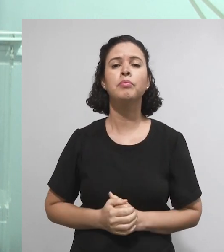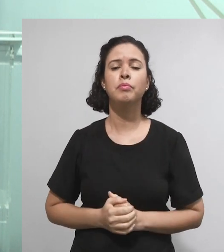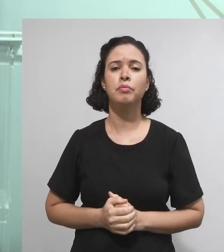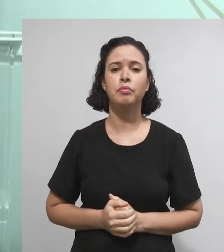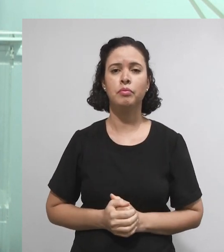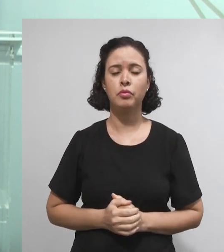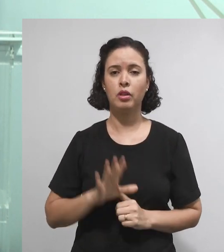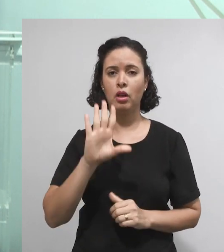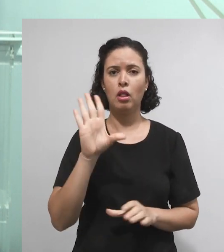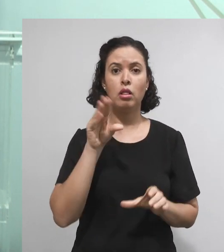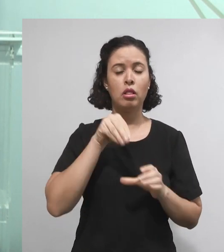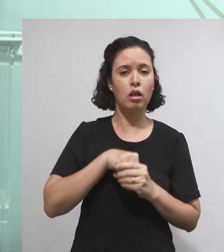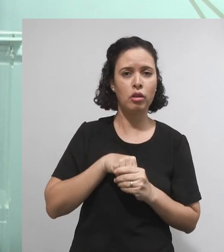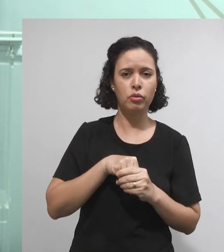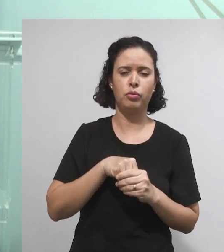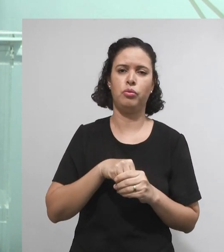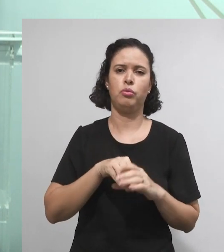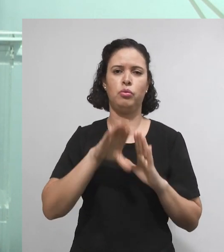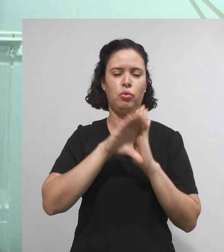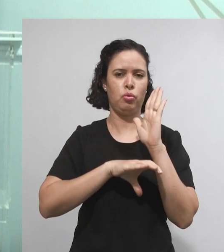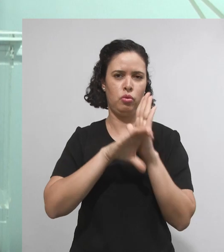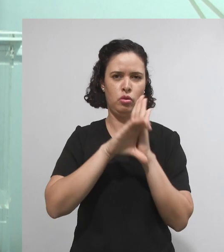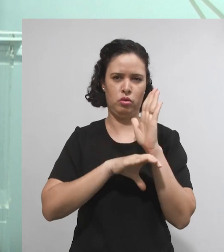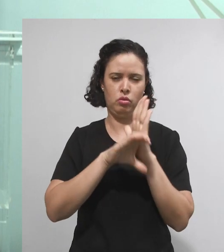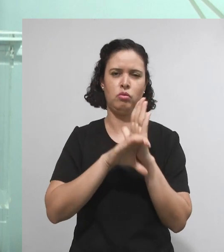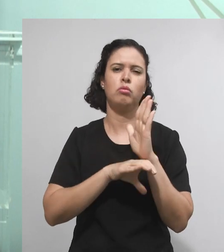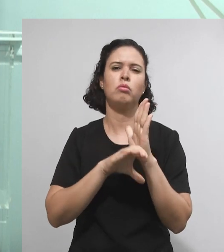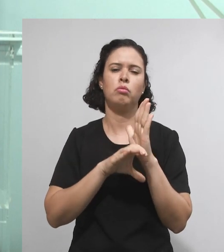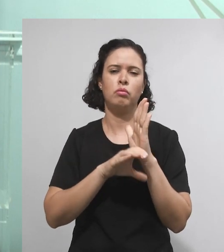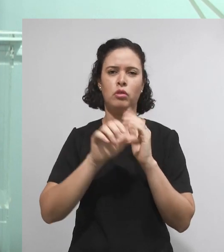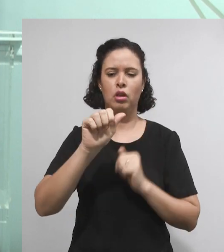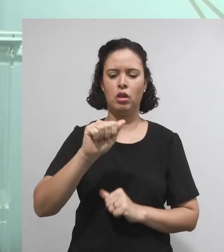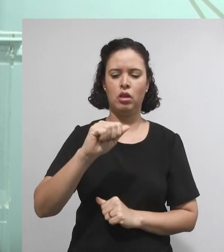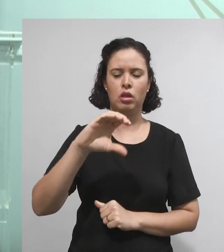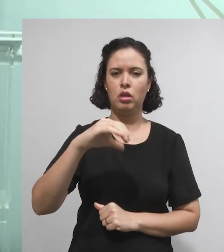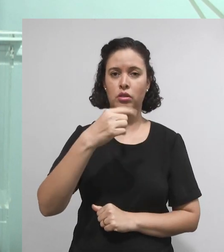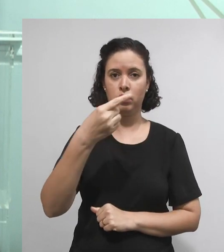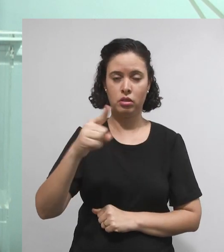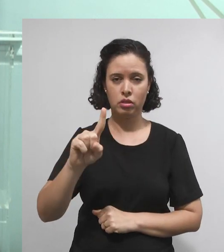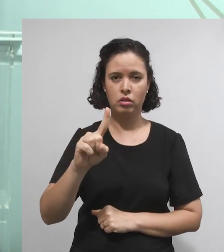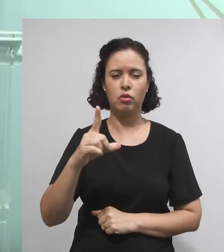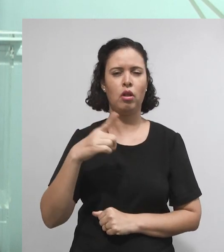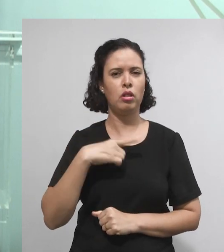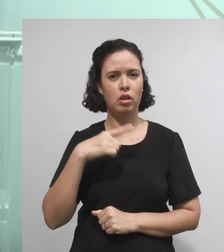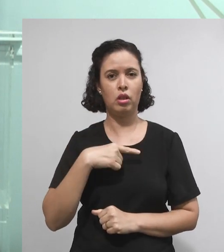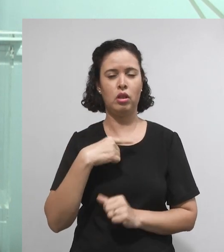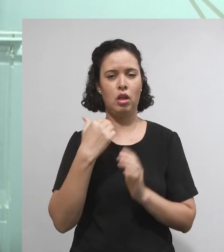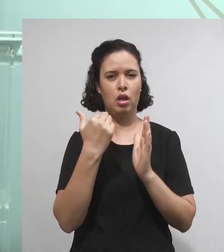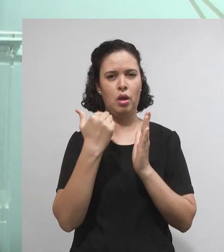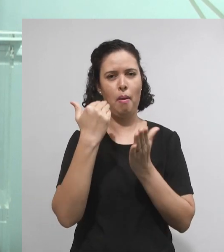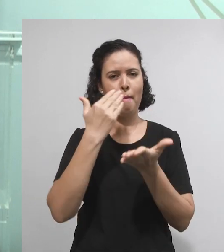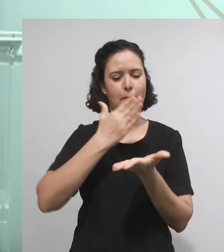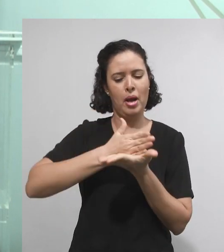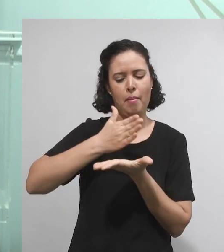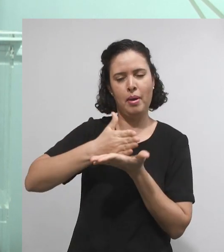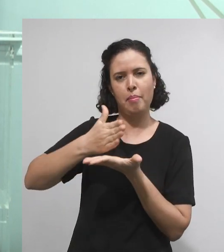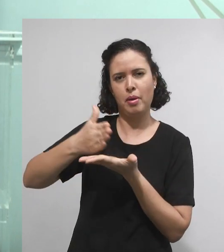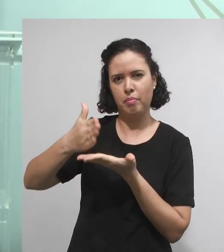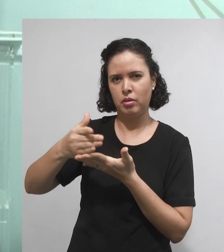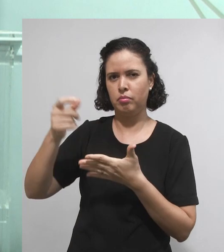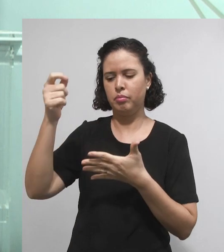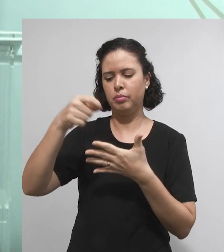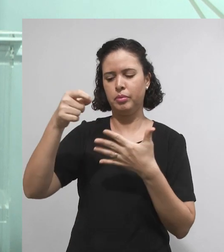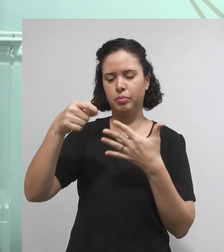ação. Dentro do currículo em ação, depois a gente tem uma outra divisão, que são os tipos de currículo, o prescrito, o